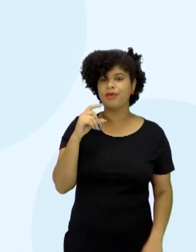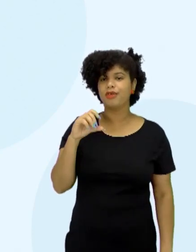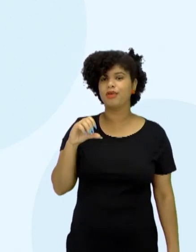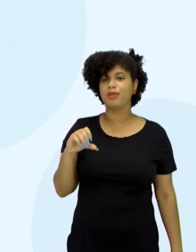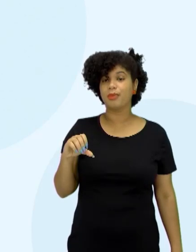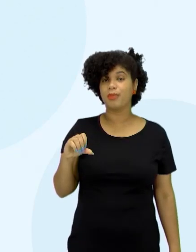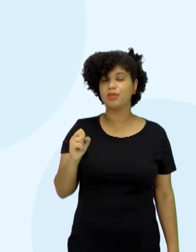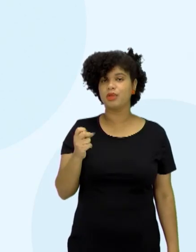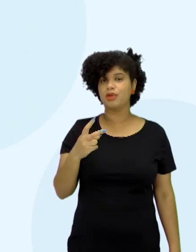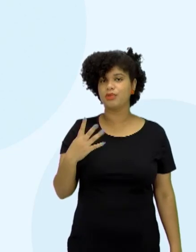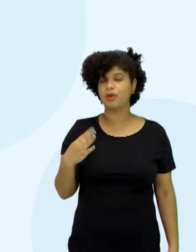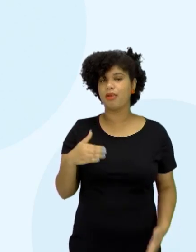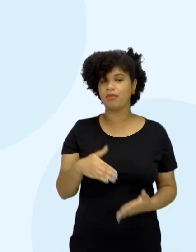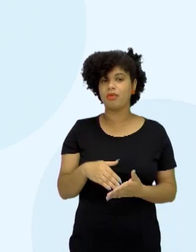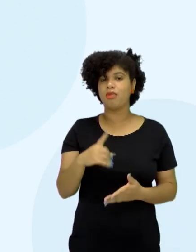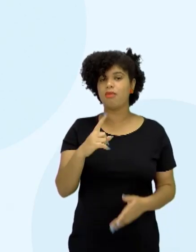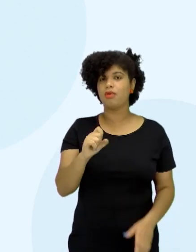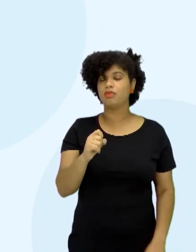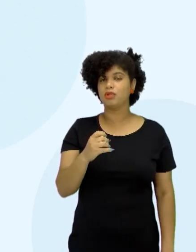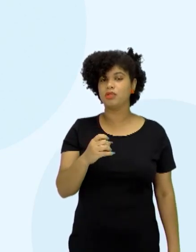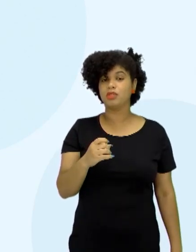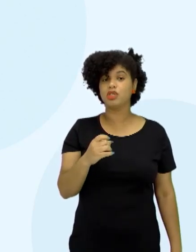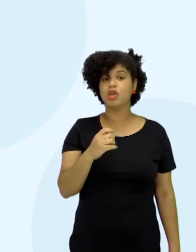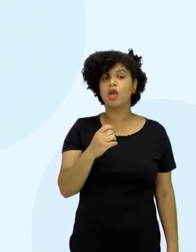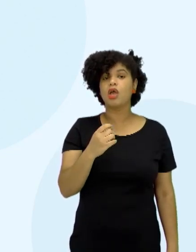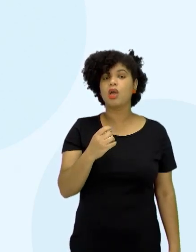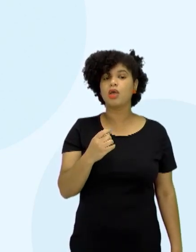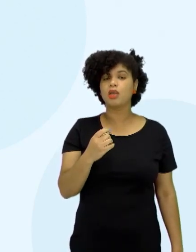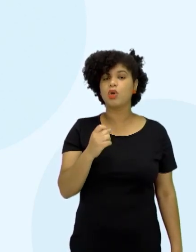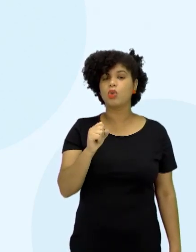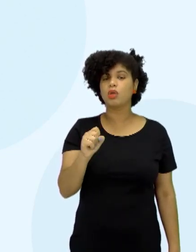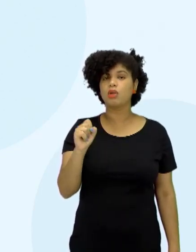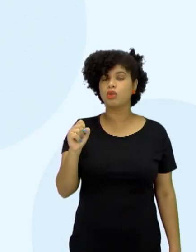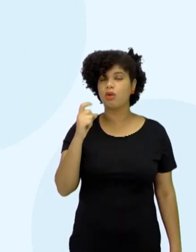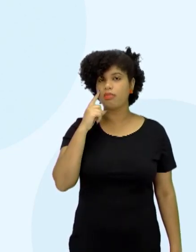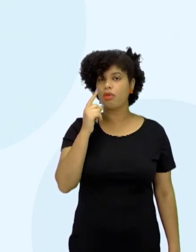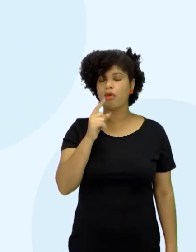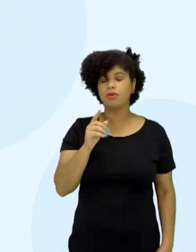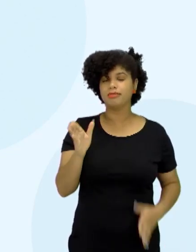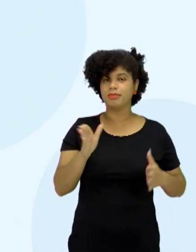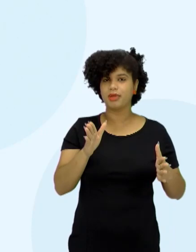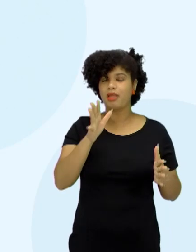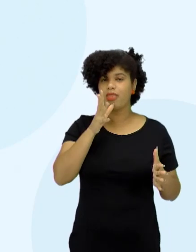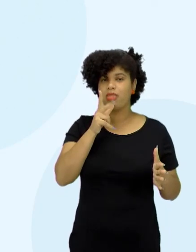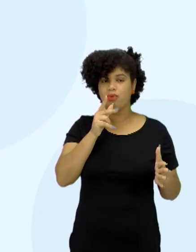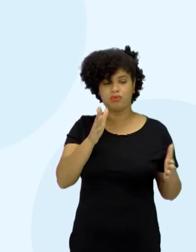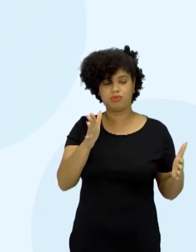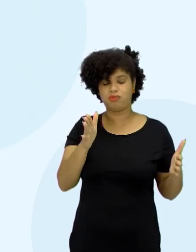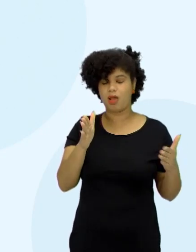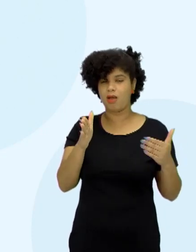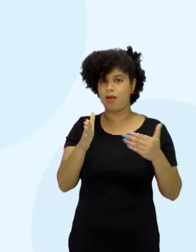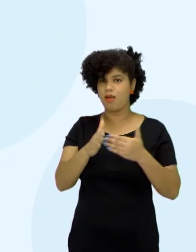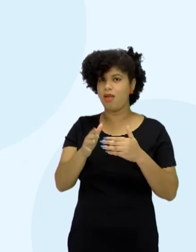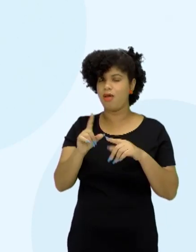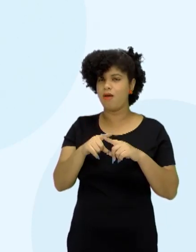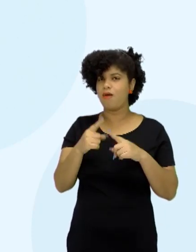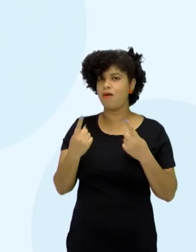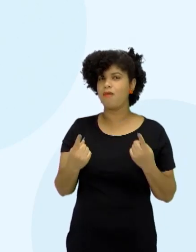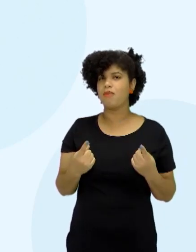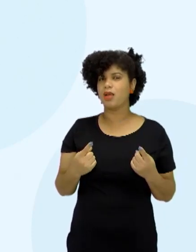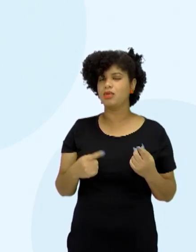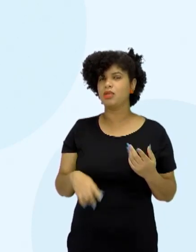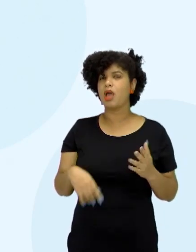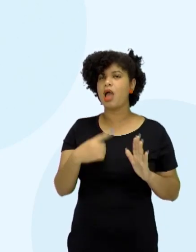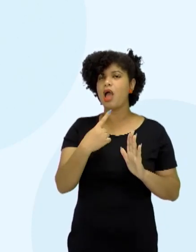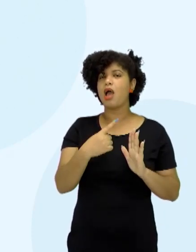até 1888, a gente tem muito tempo. E o que a gente quer debater agora é por que a abolição da escravidão no